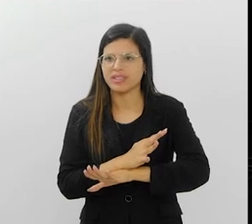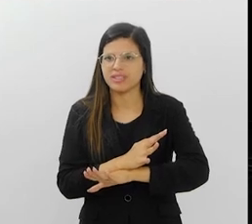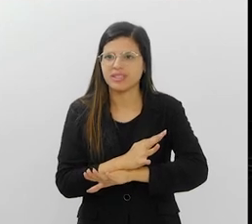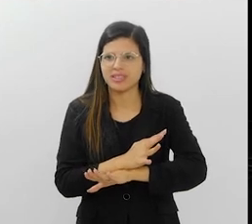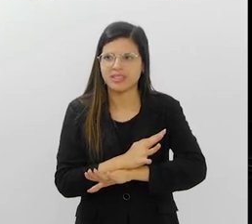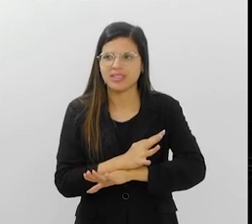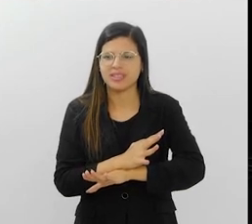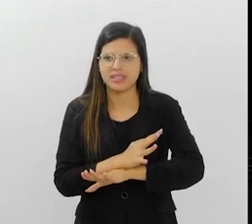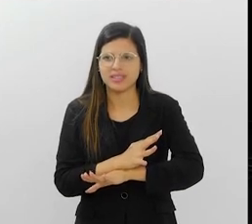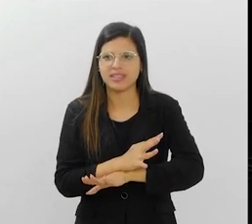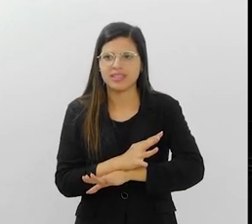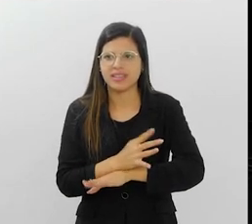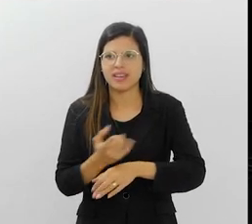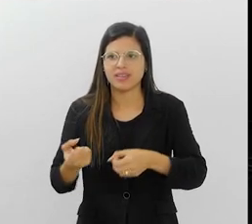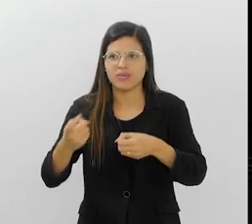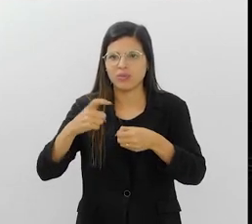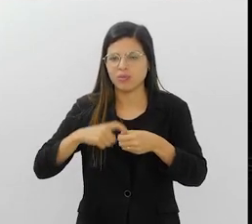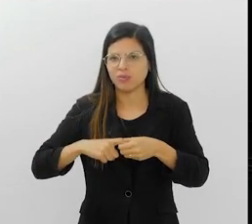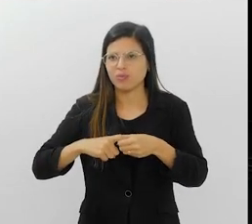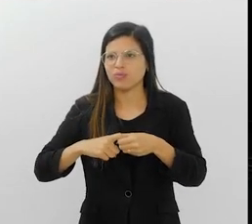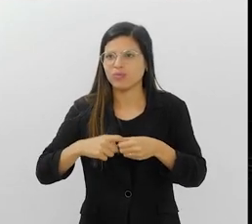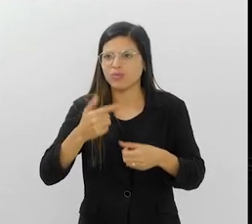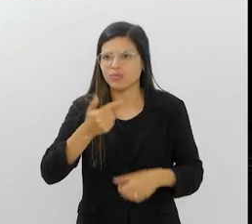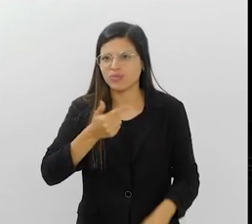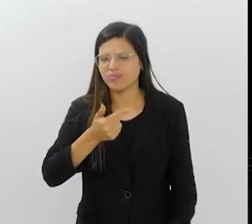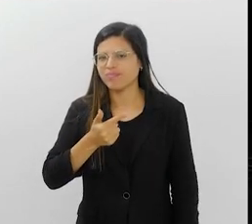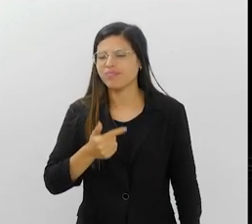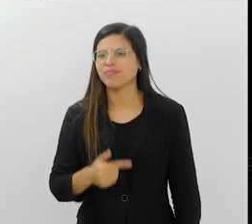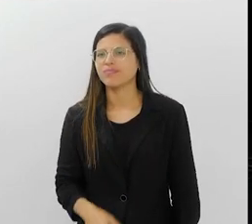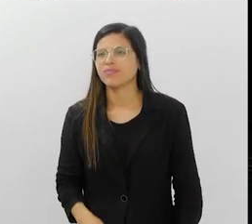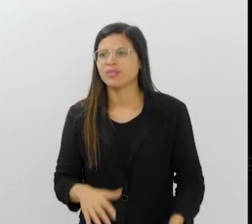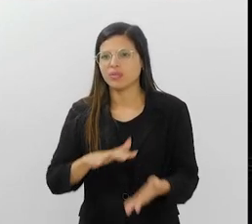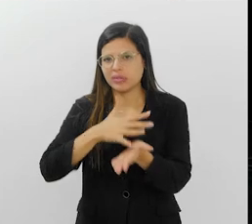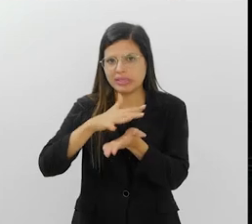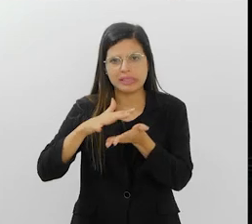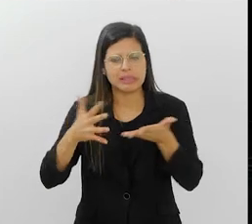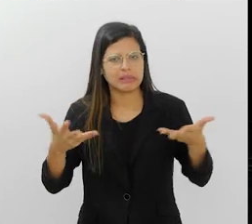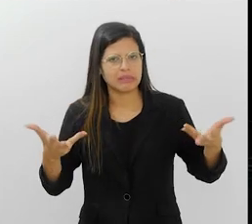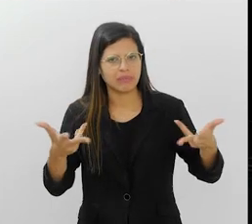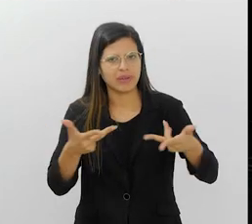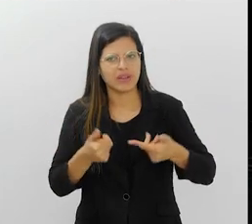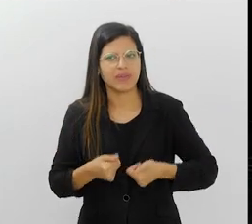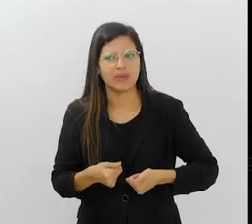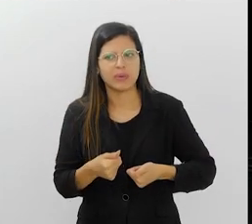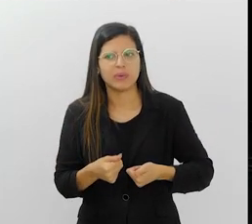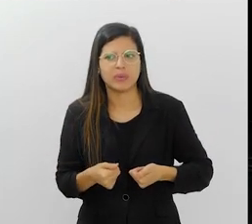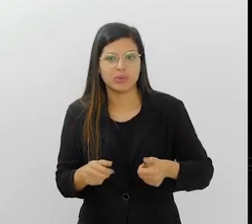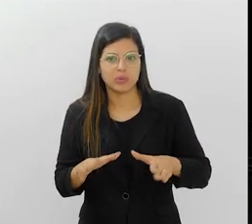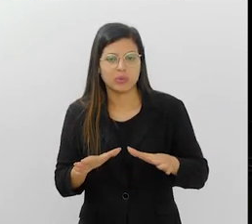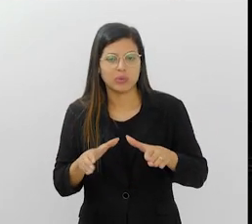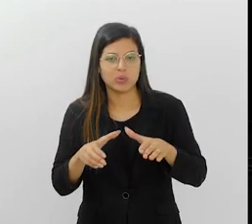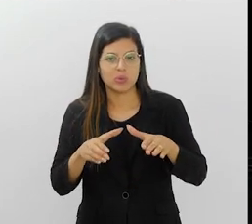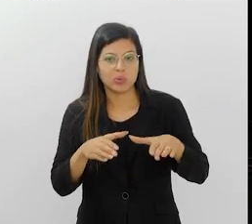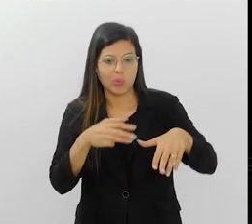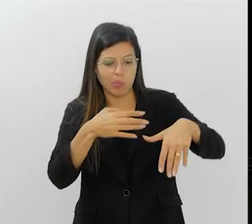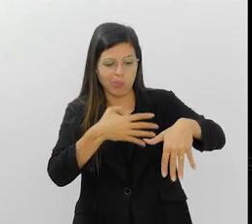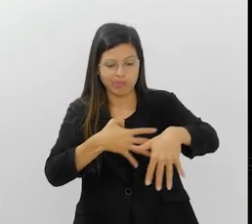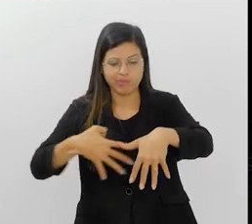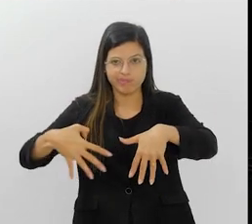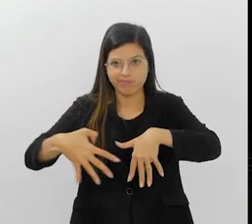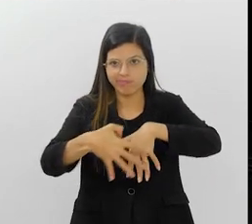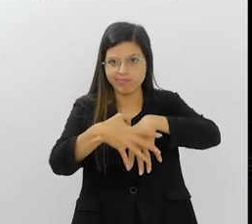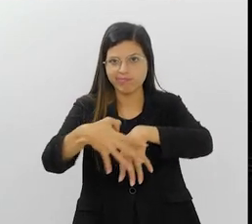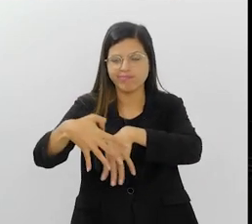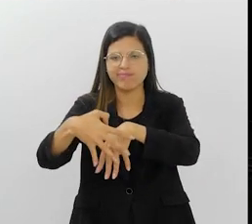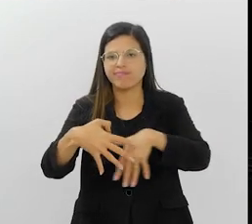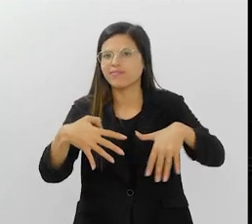nas Campinas. Voltou no segundo lugar, né? Com um samba maravilhoso, né? E uma comissão de frente impactante,